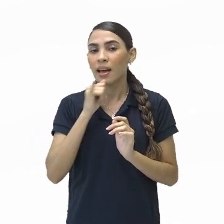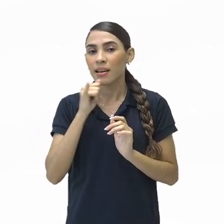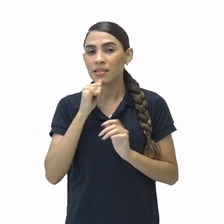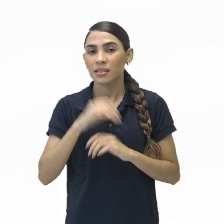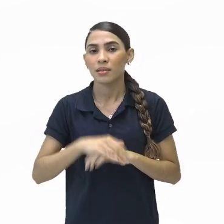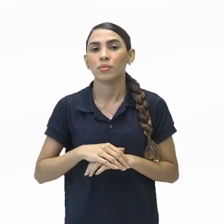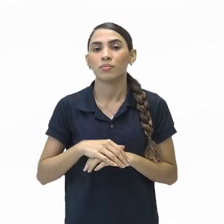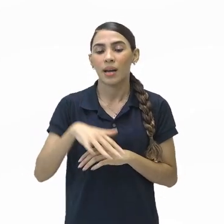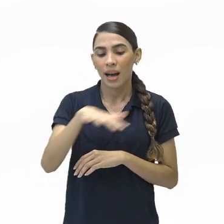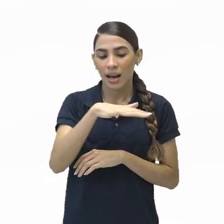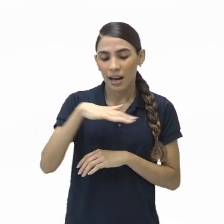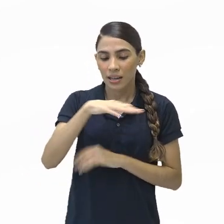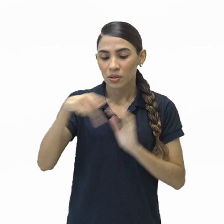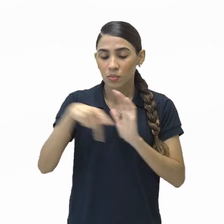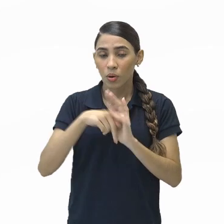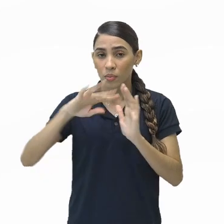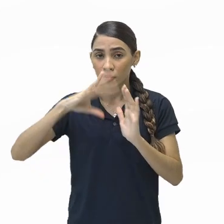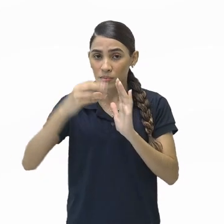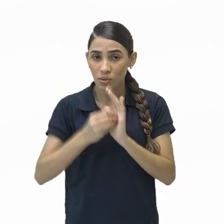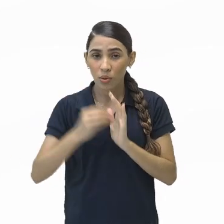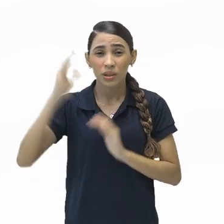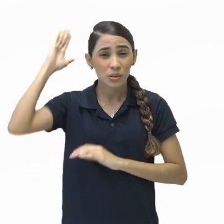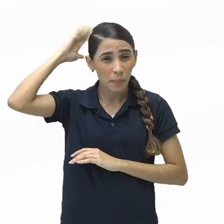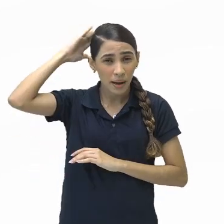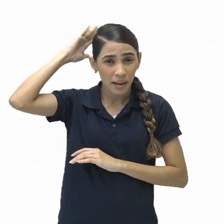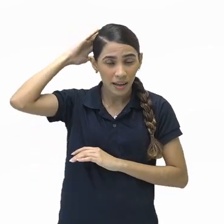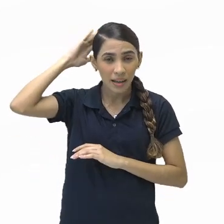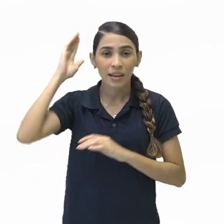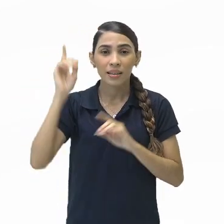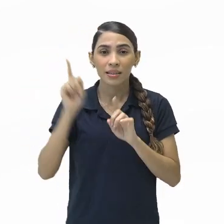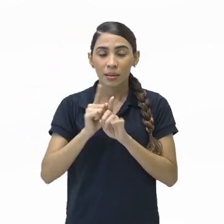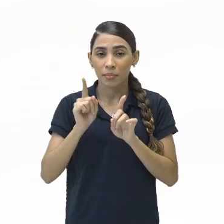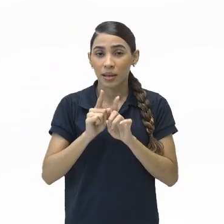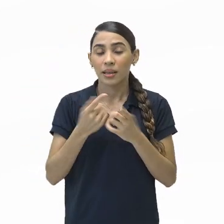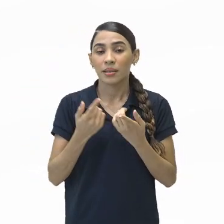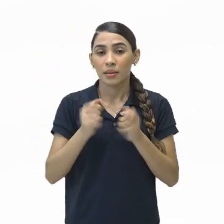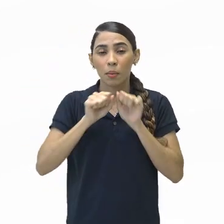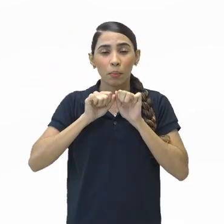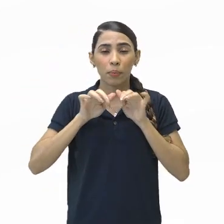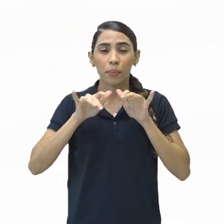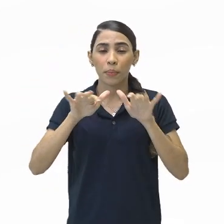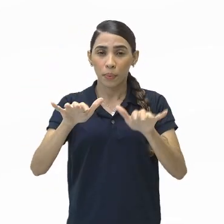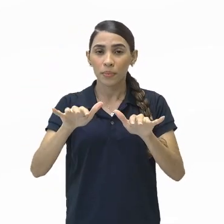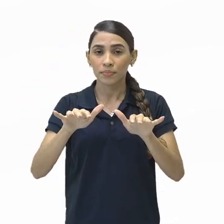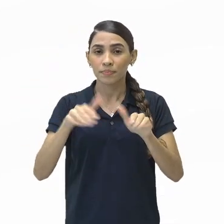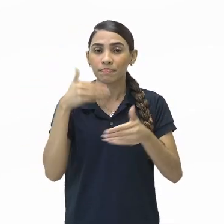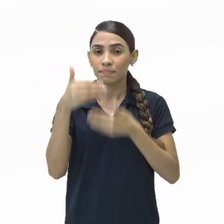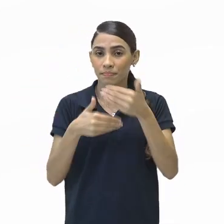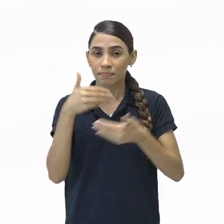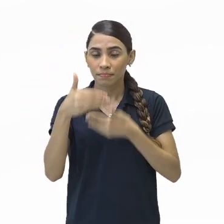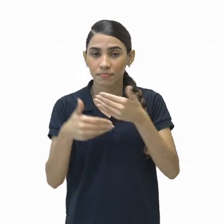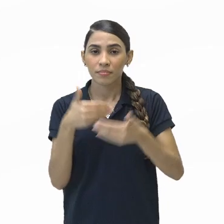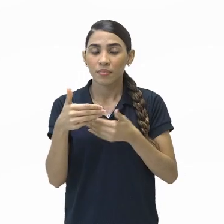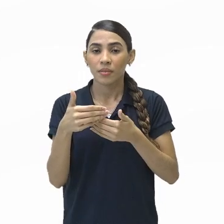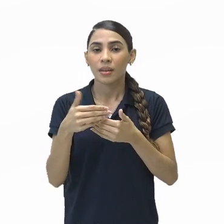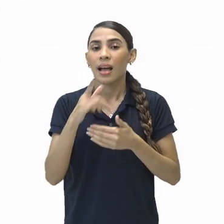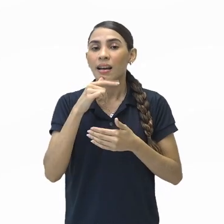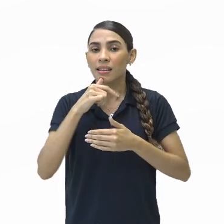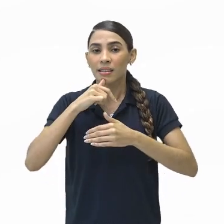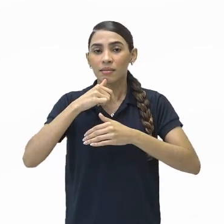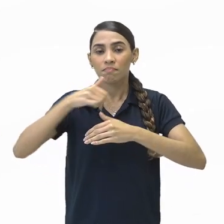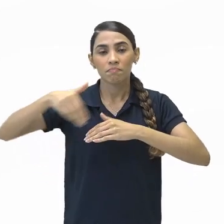pelo Amazonas, passando pelo estado do Pará, e isso acabou se disseminando, né, principalmente ao longo dos rios,